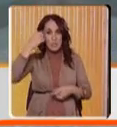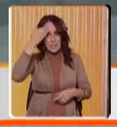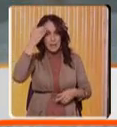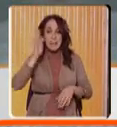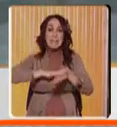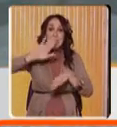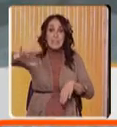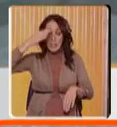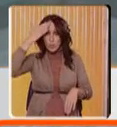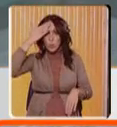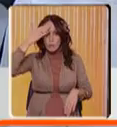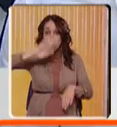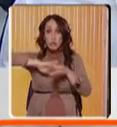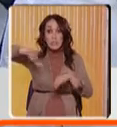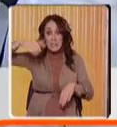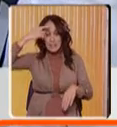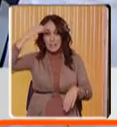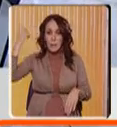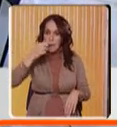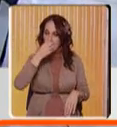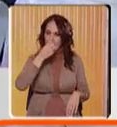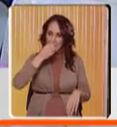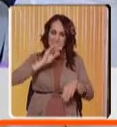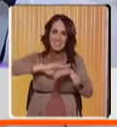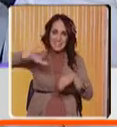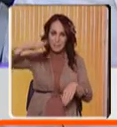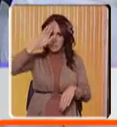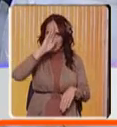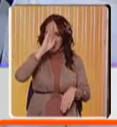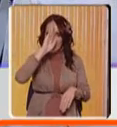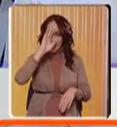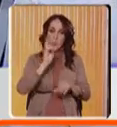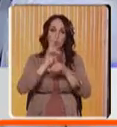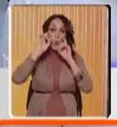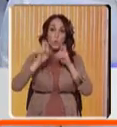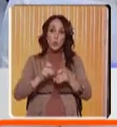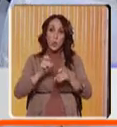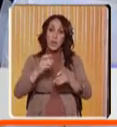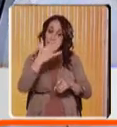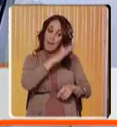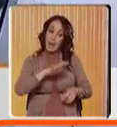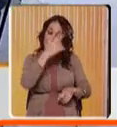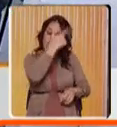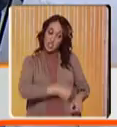O direito, não é? Fácil, o lado direito. O lado direito serve, controla a parte esquerda do corpo.